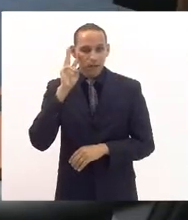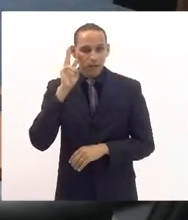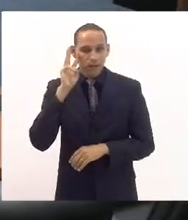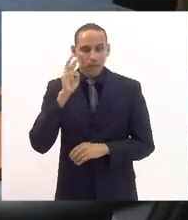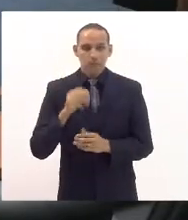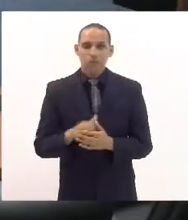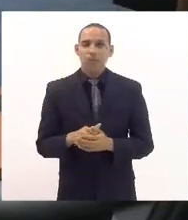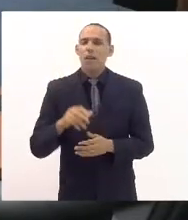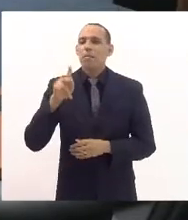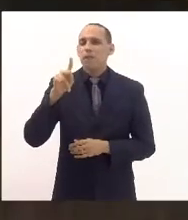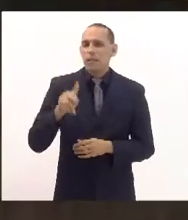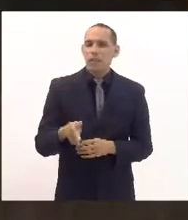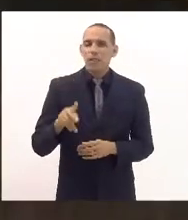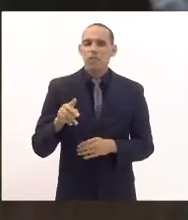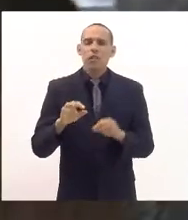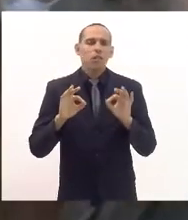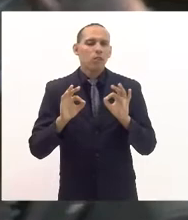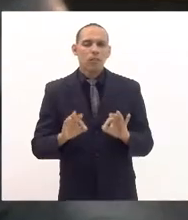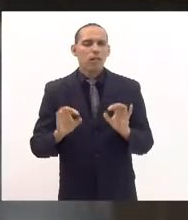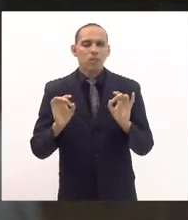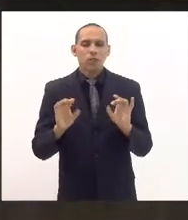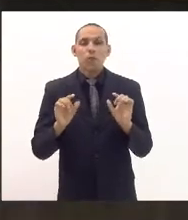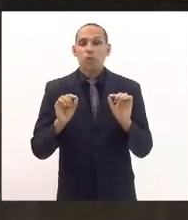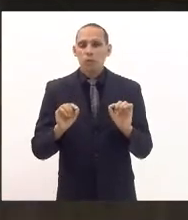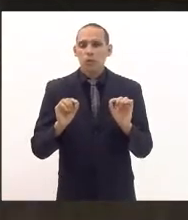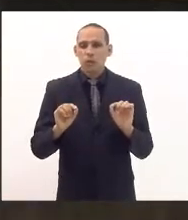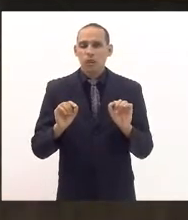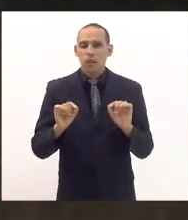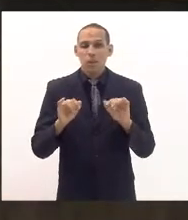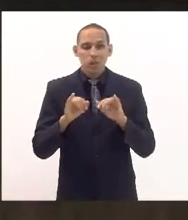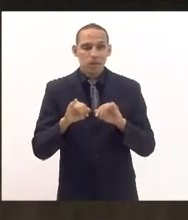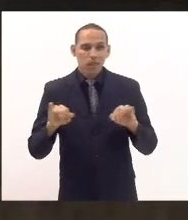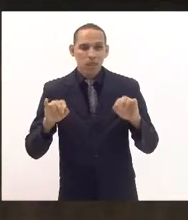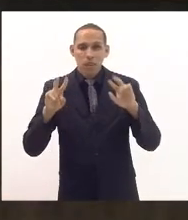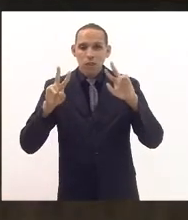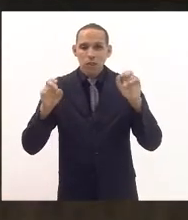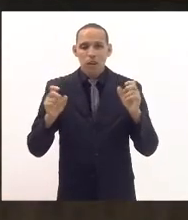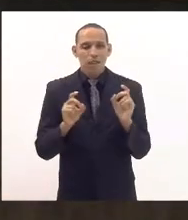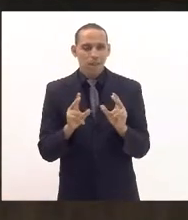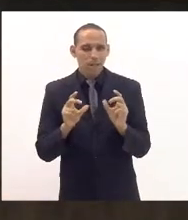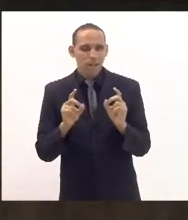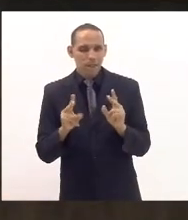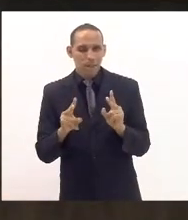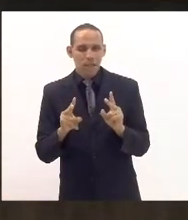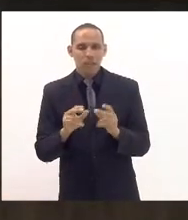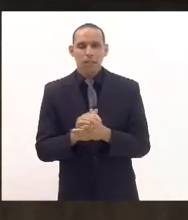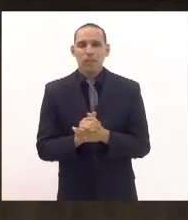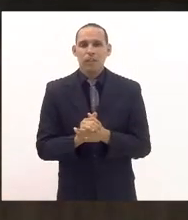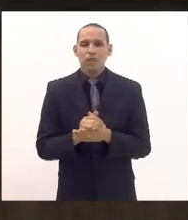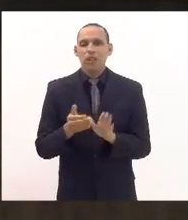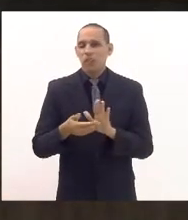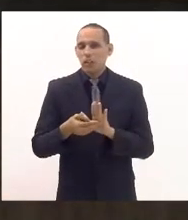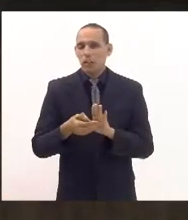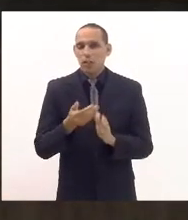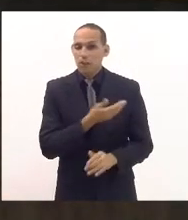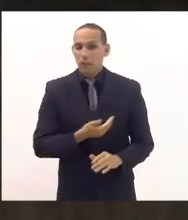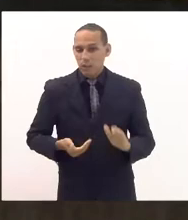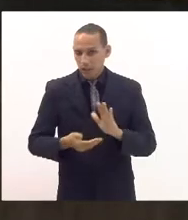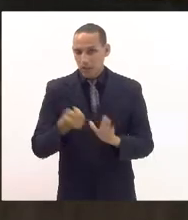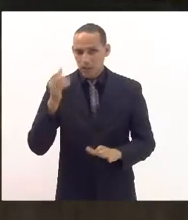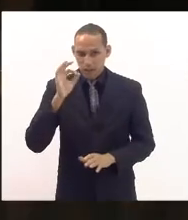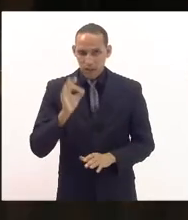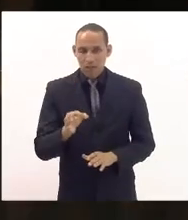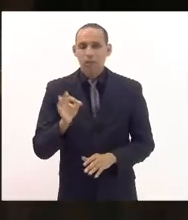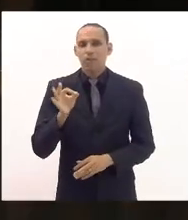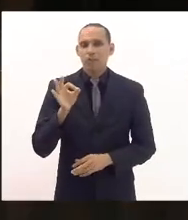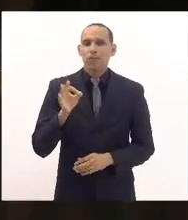Presidente eu só queria confirmar então a mensagem sobre alienação onerosa de imóveis estaduais será retirada pelo governo é